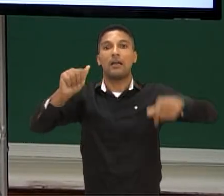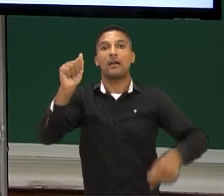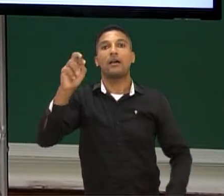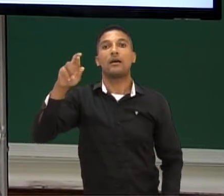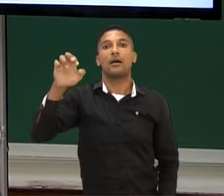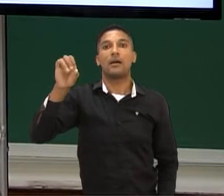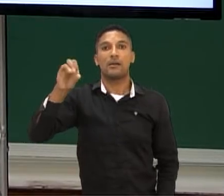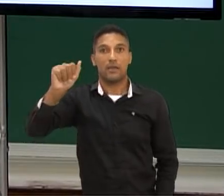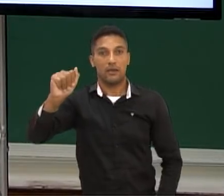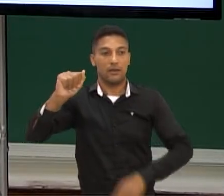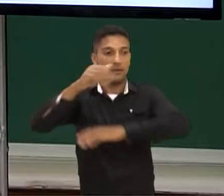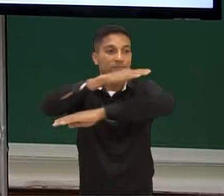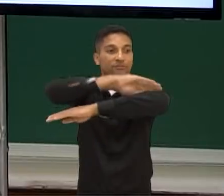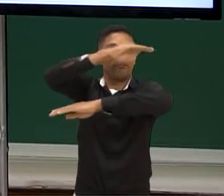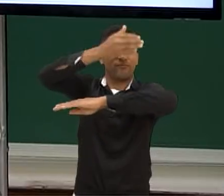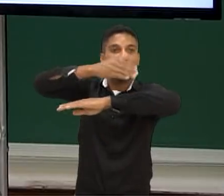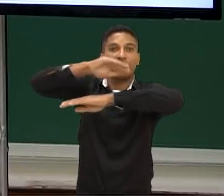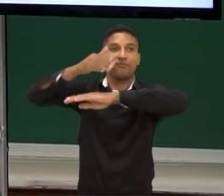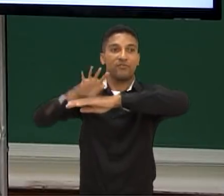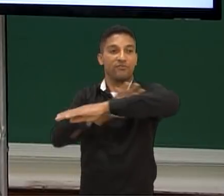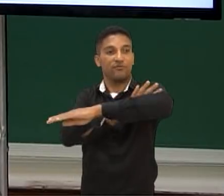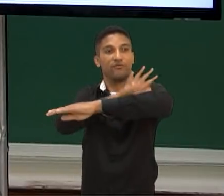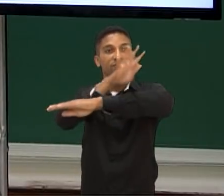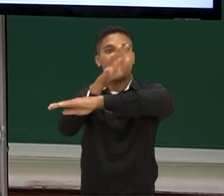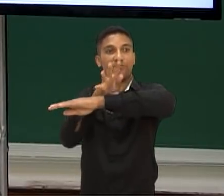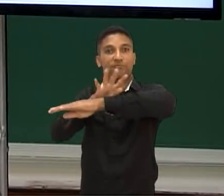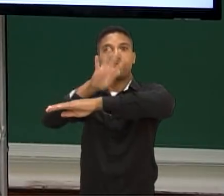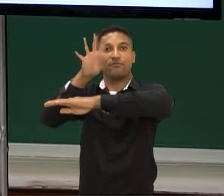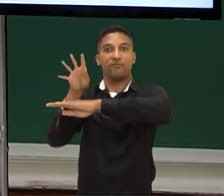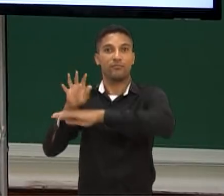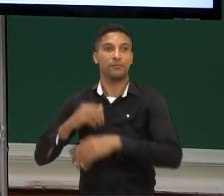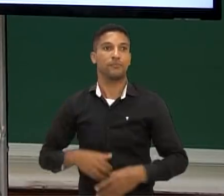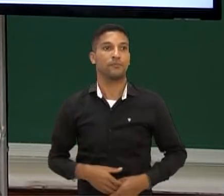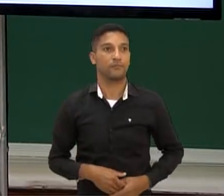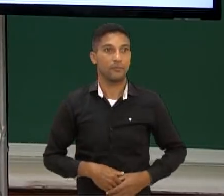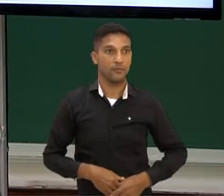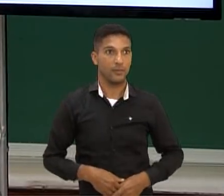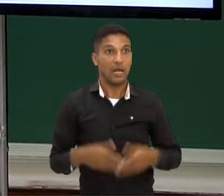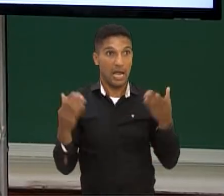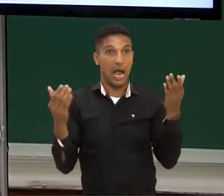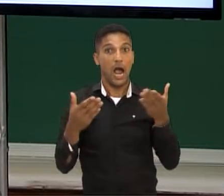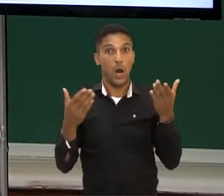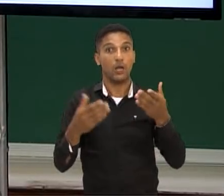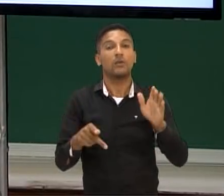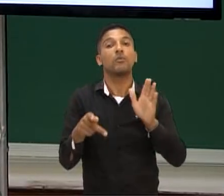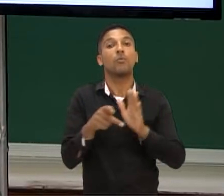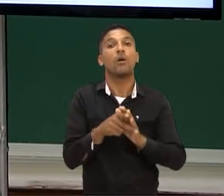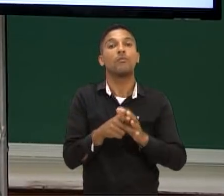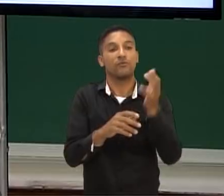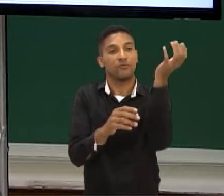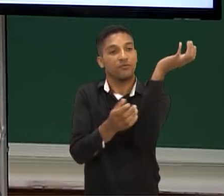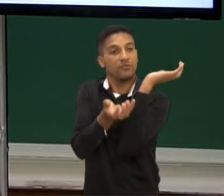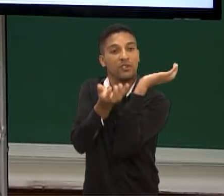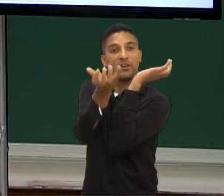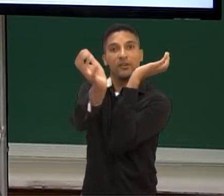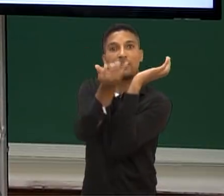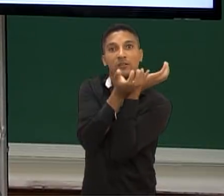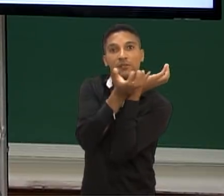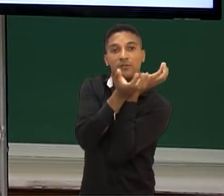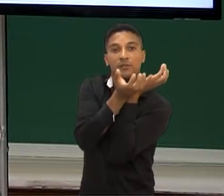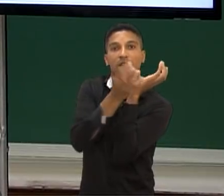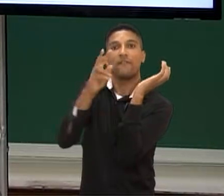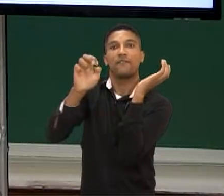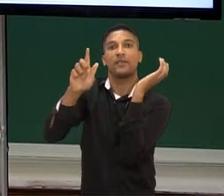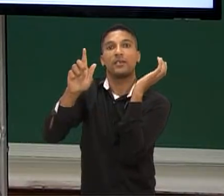Então, observem isso nas imagens. E aqui nós temos a praia, que é conhecida, quando a gente fala de